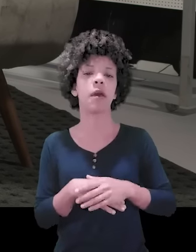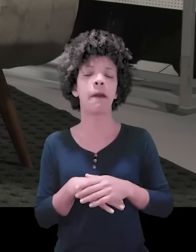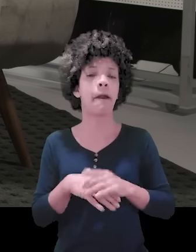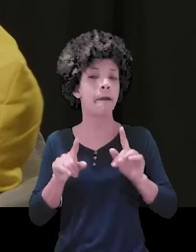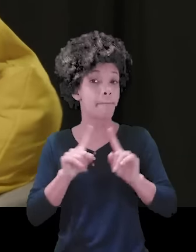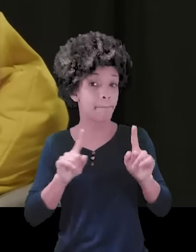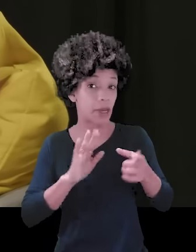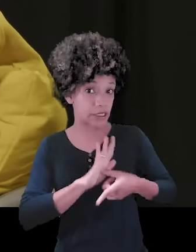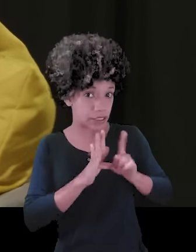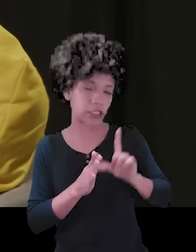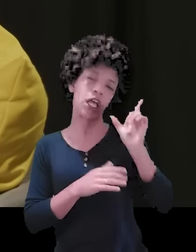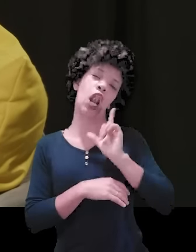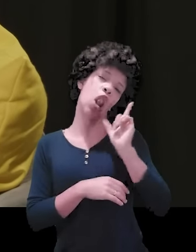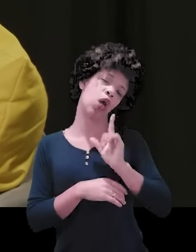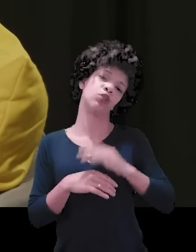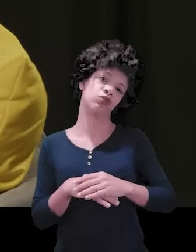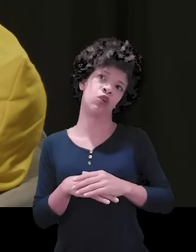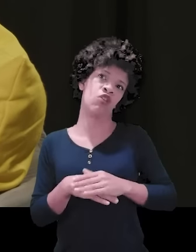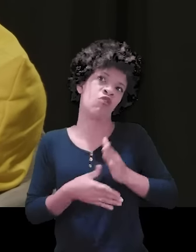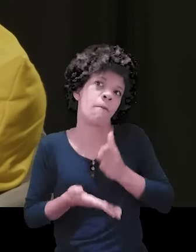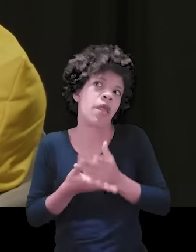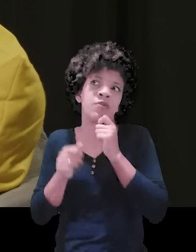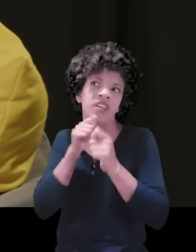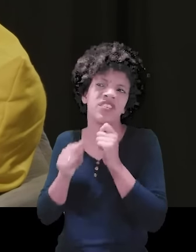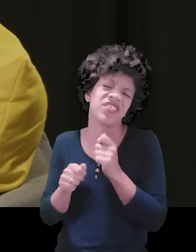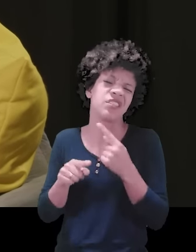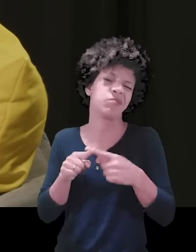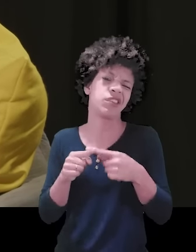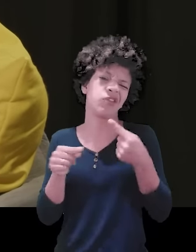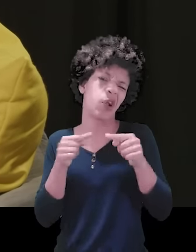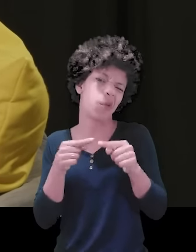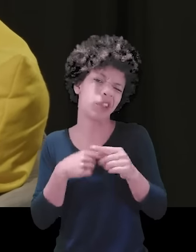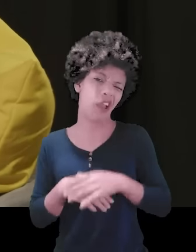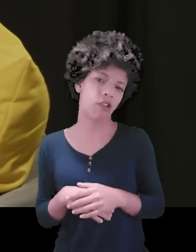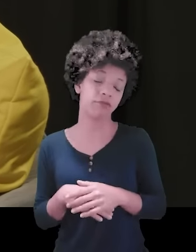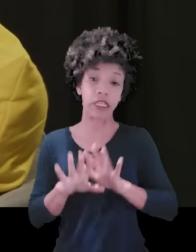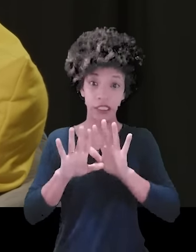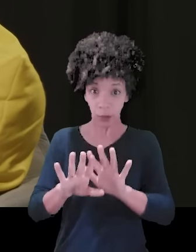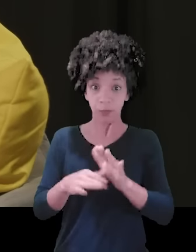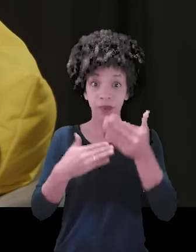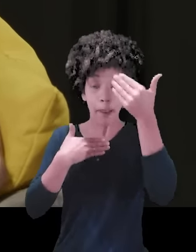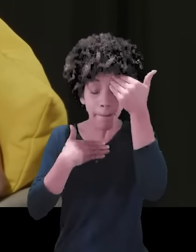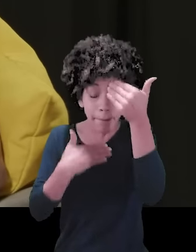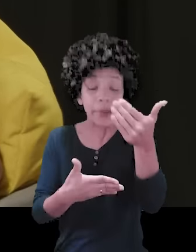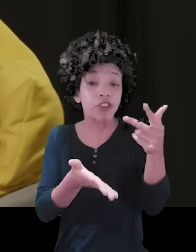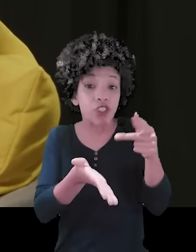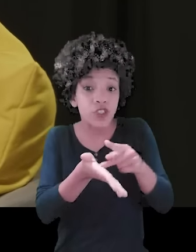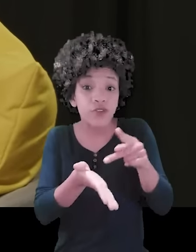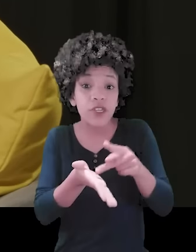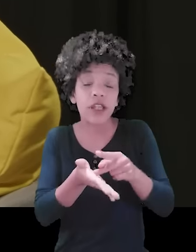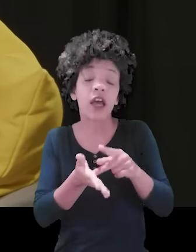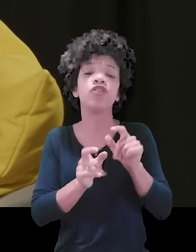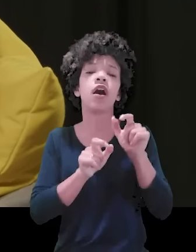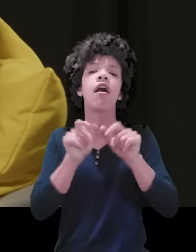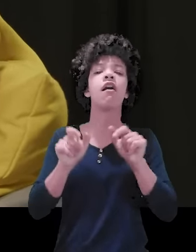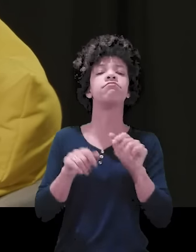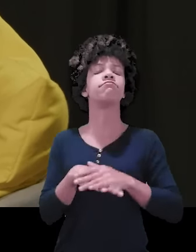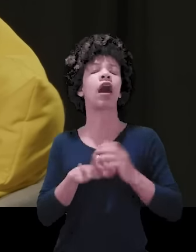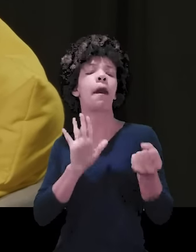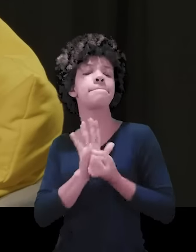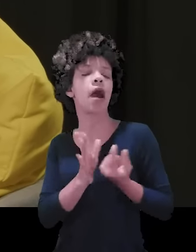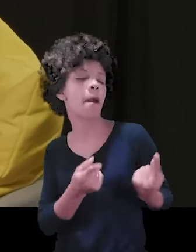mas antes Óbvio que eu vou fazer no meio e se mexendo que vai quebrar então fazer agora eu preciso agradecer de verdade quem tá comigo